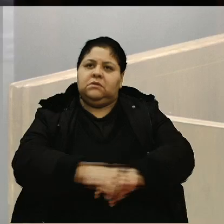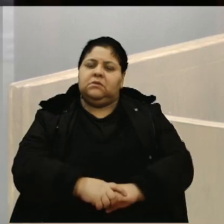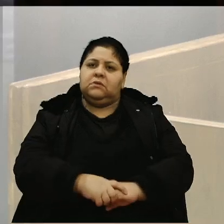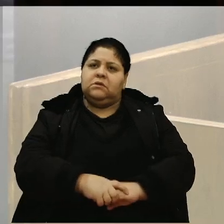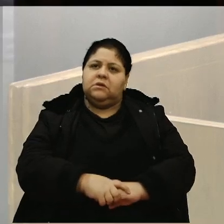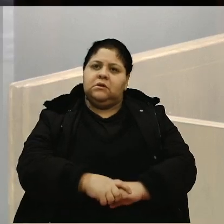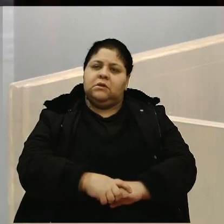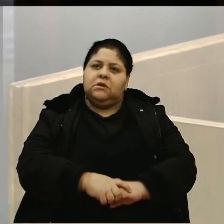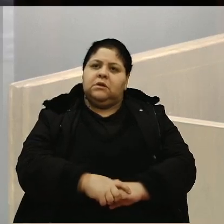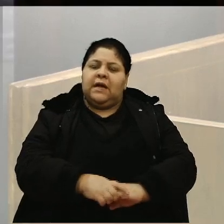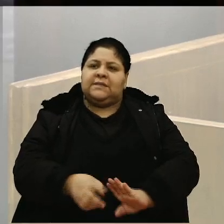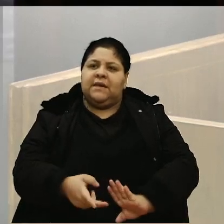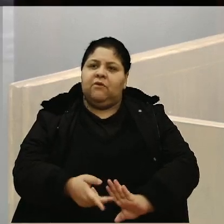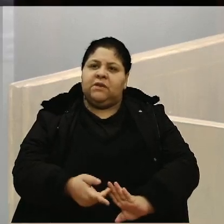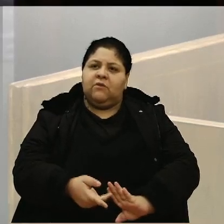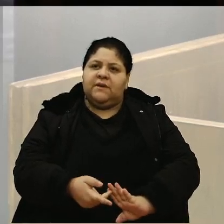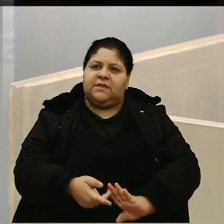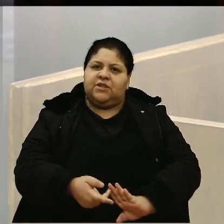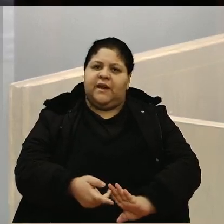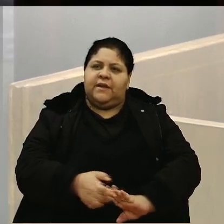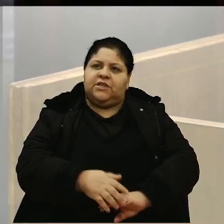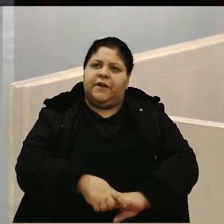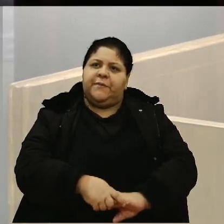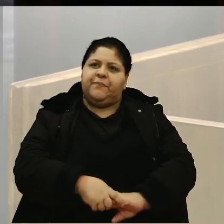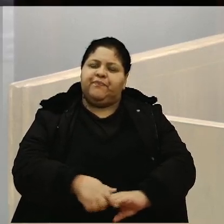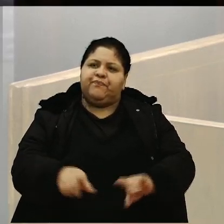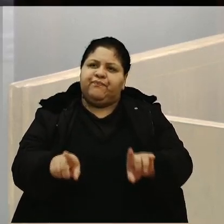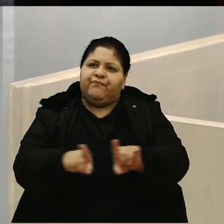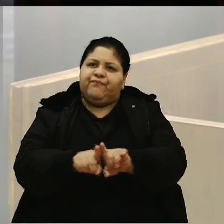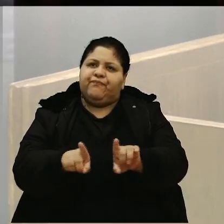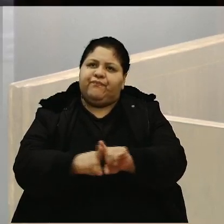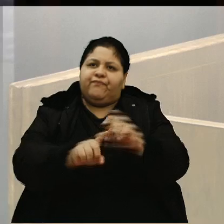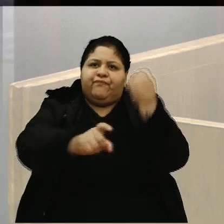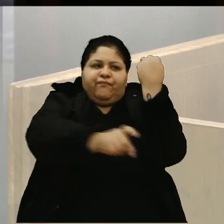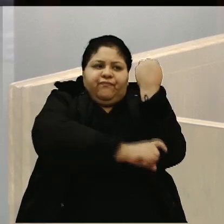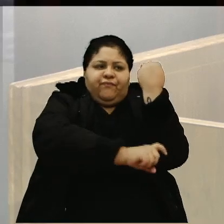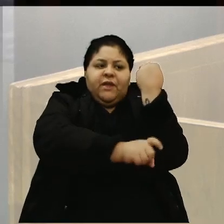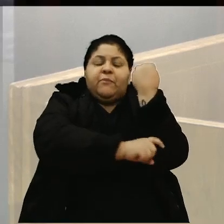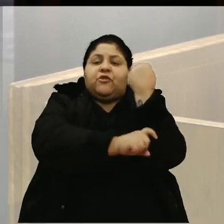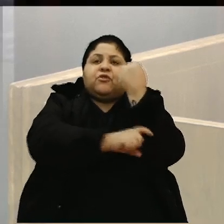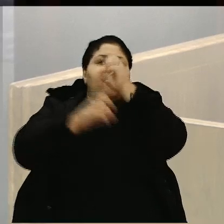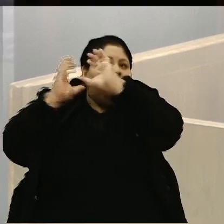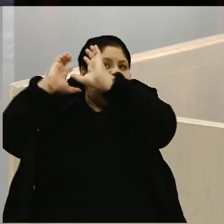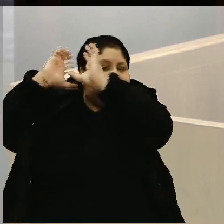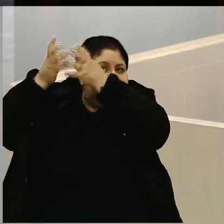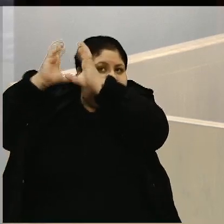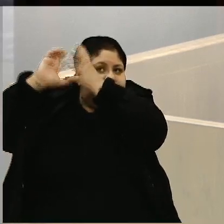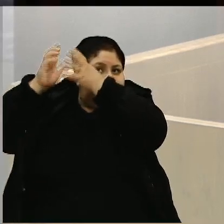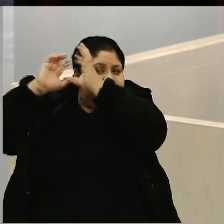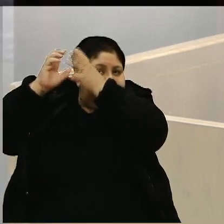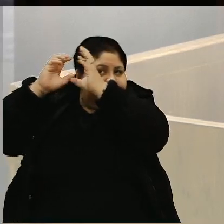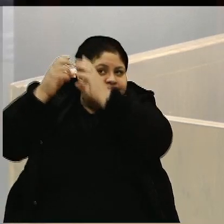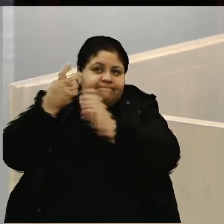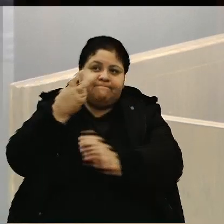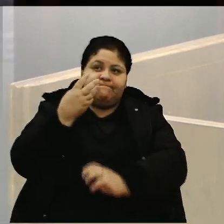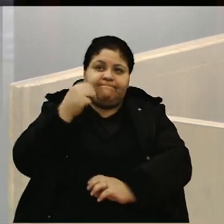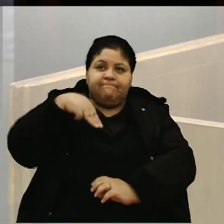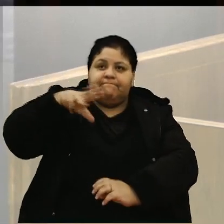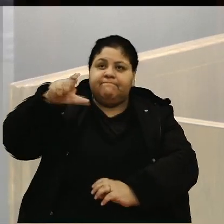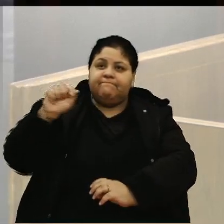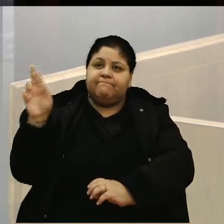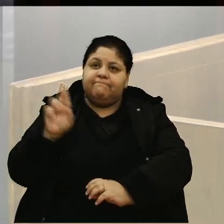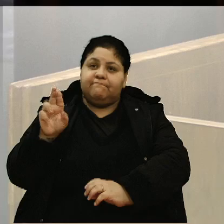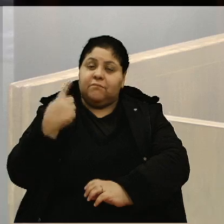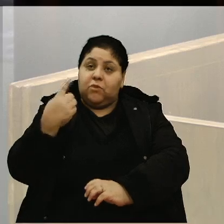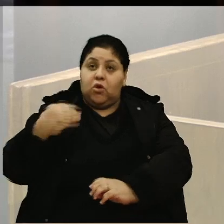a Brasília e conseguimos ampliar o teto MAC de traumatortopedia de 13 milhões de reais, comprovados. Para vocês terem noção, um